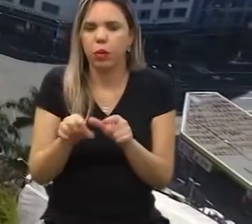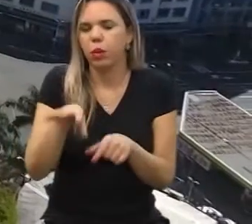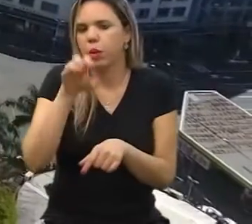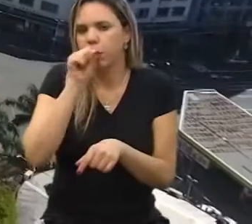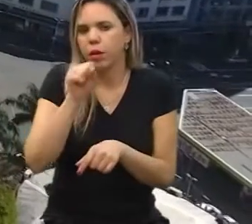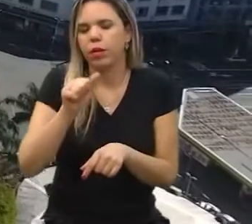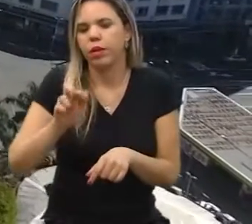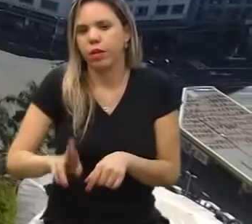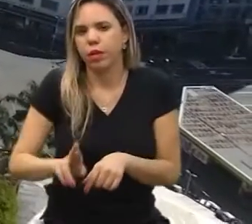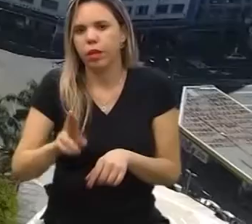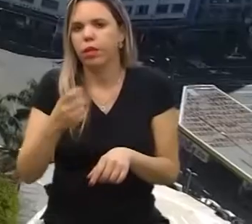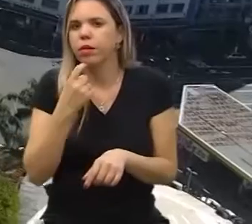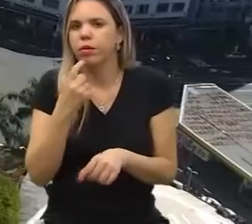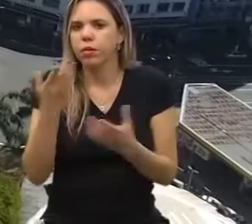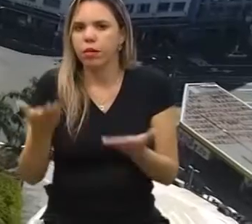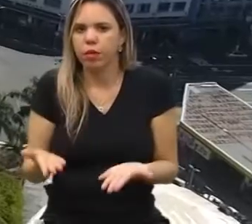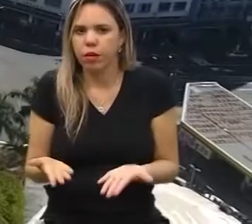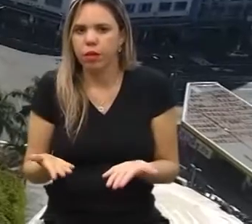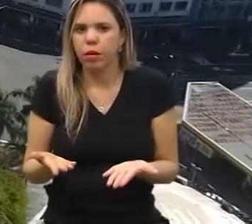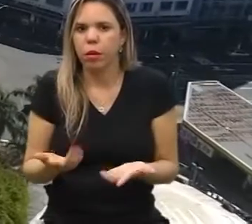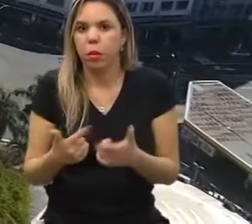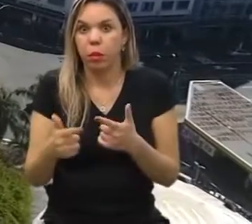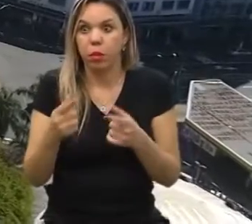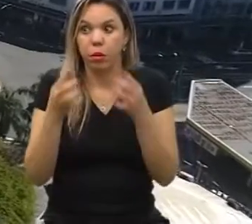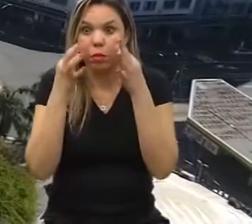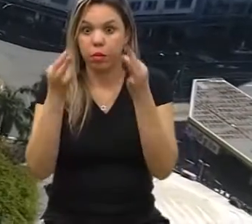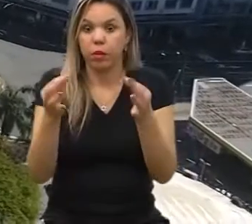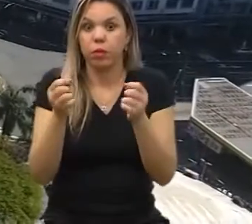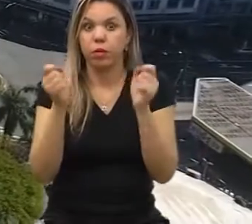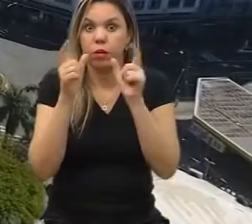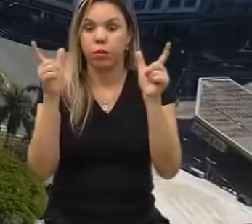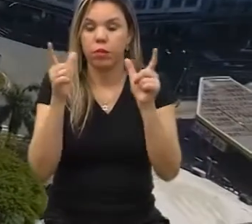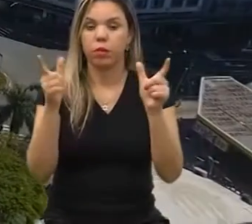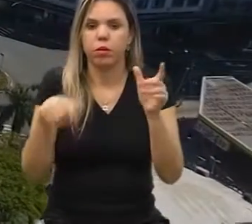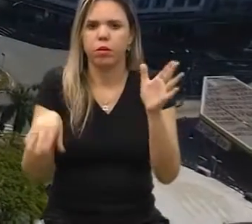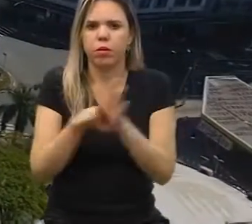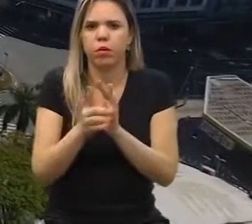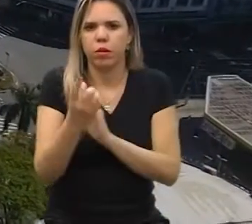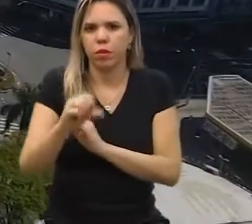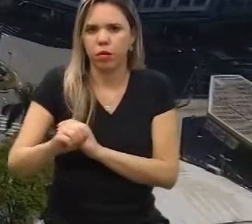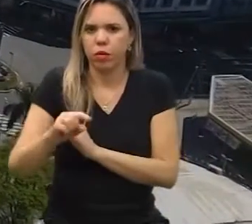do ar, Campinas está em estado de alerta. O índice chegou a